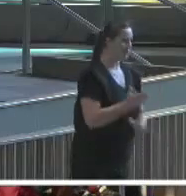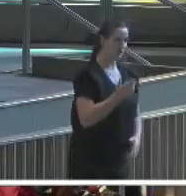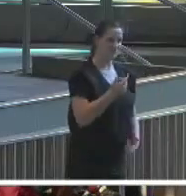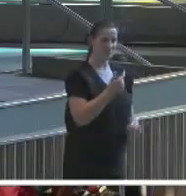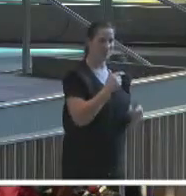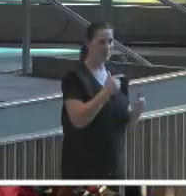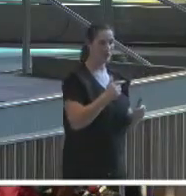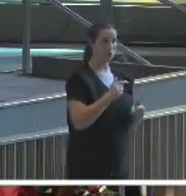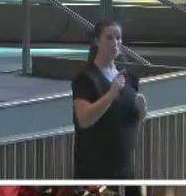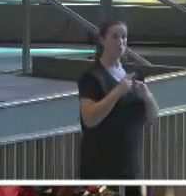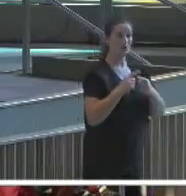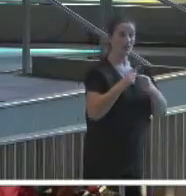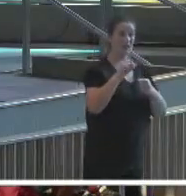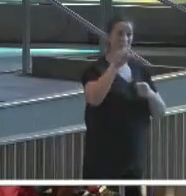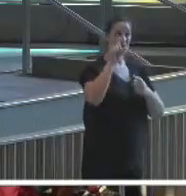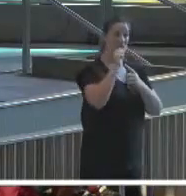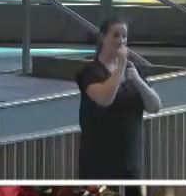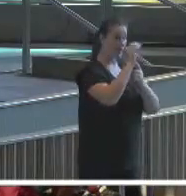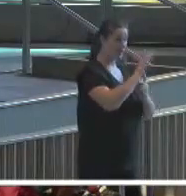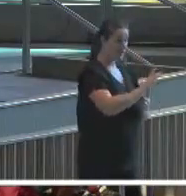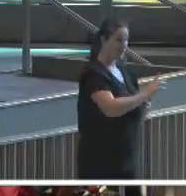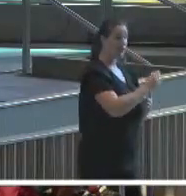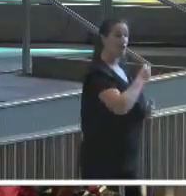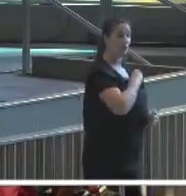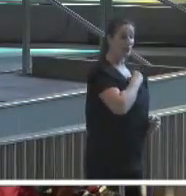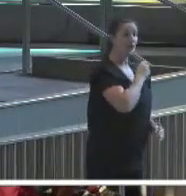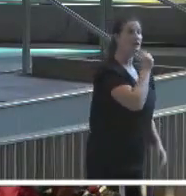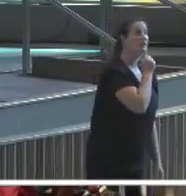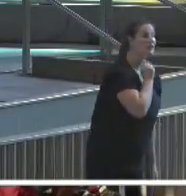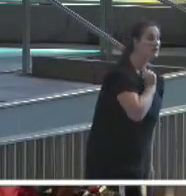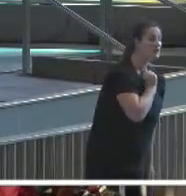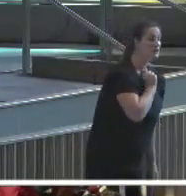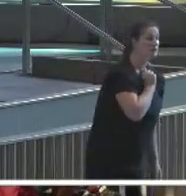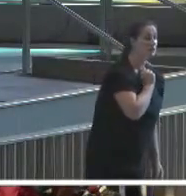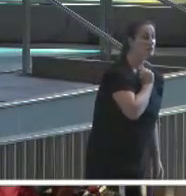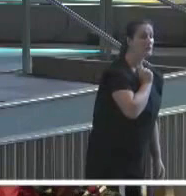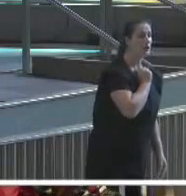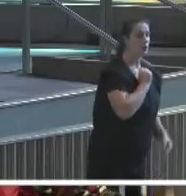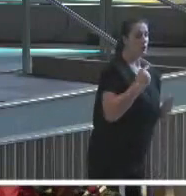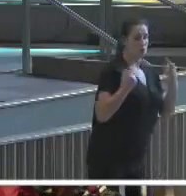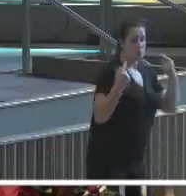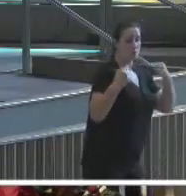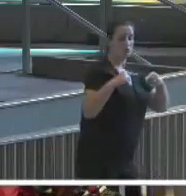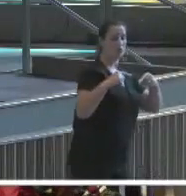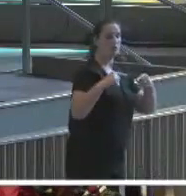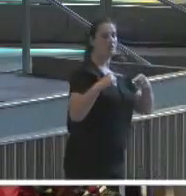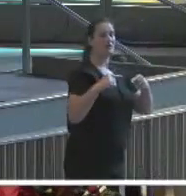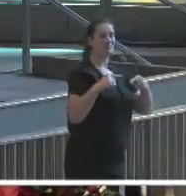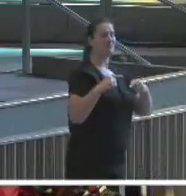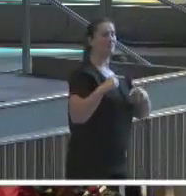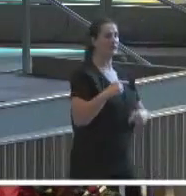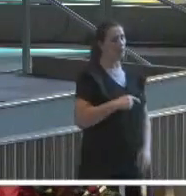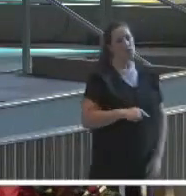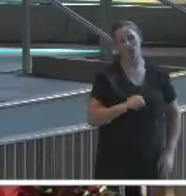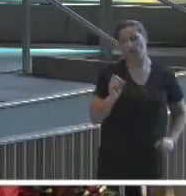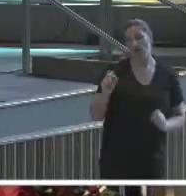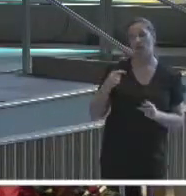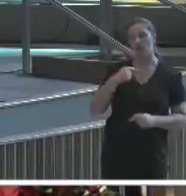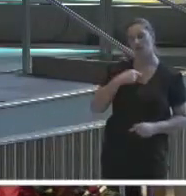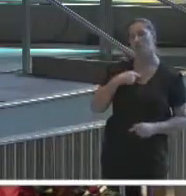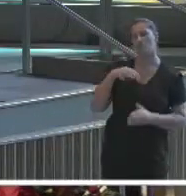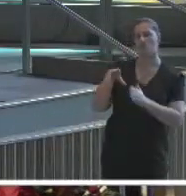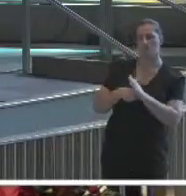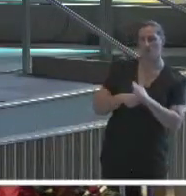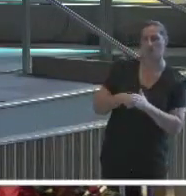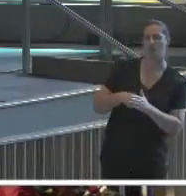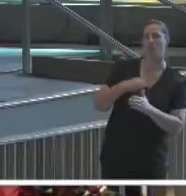estava revelando todo o pecado. E ele, quando foi confrontado, ele teve que falar, ele não mentiu. Então eu fiquei pensando,